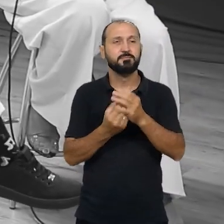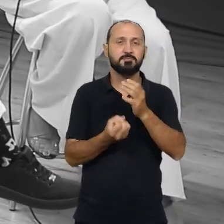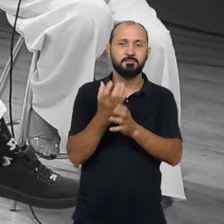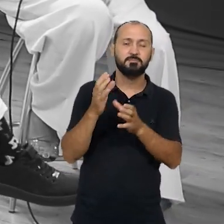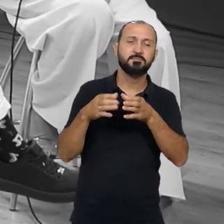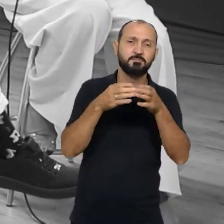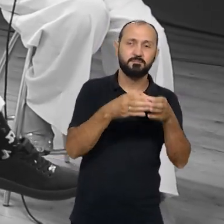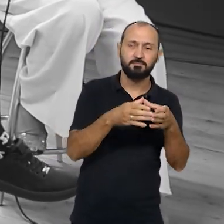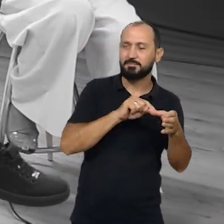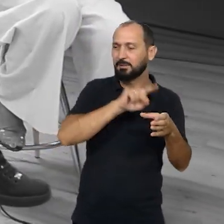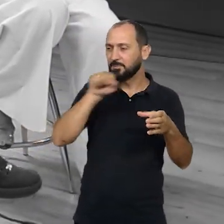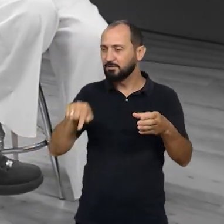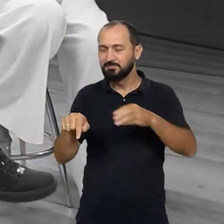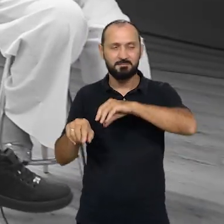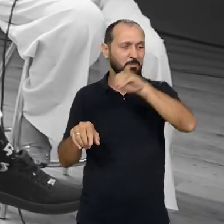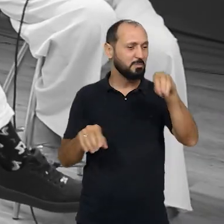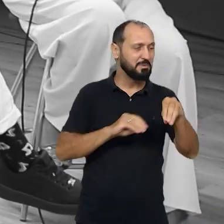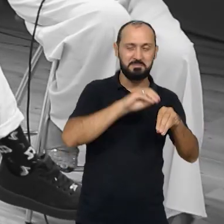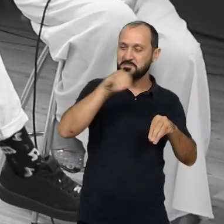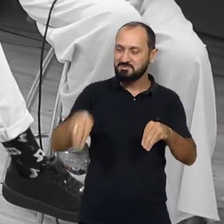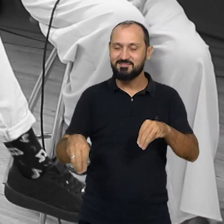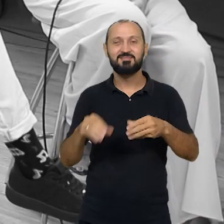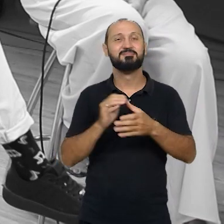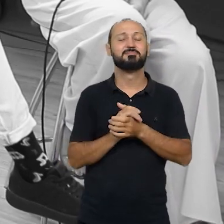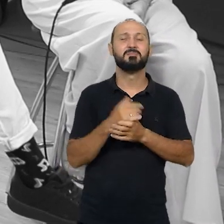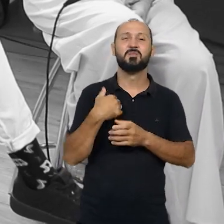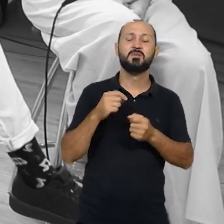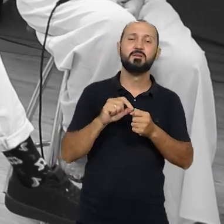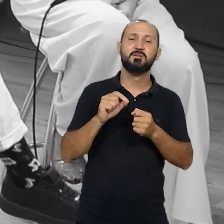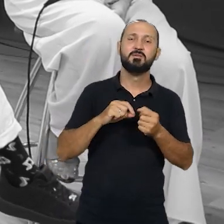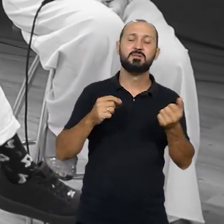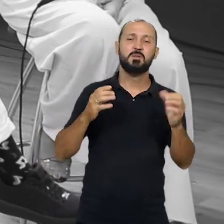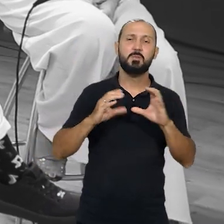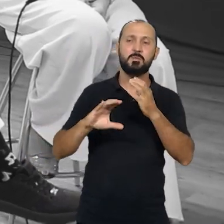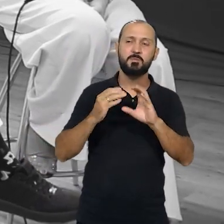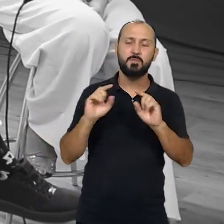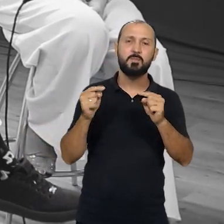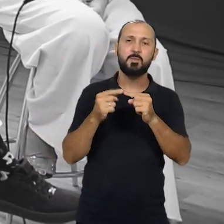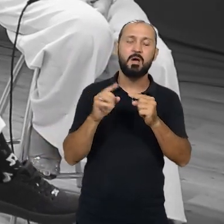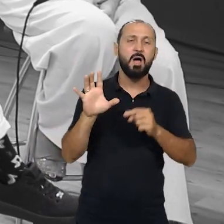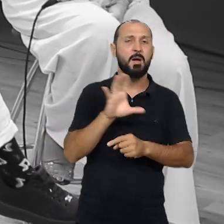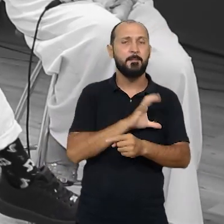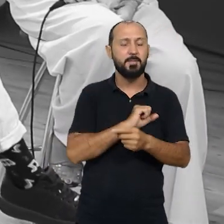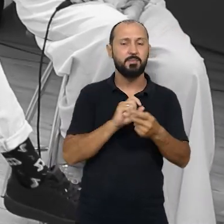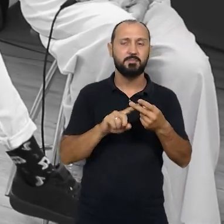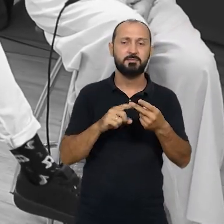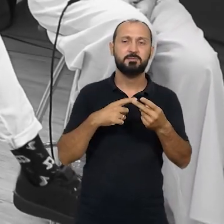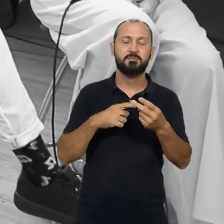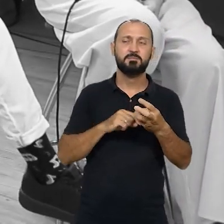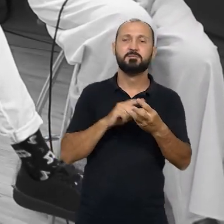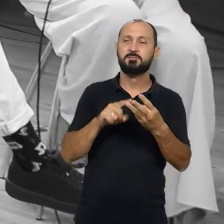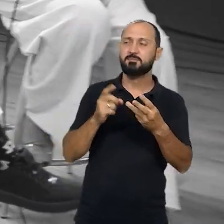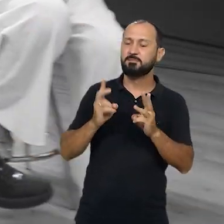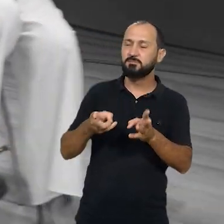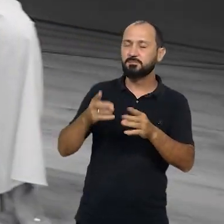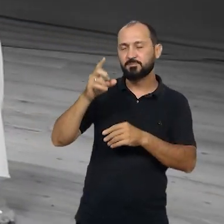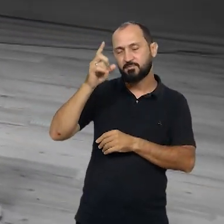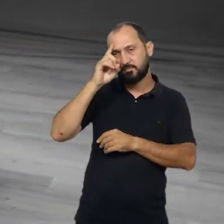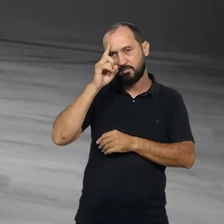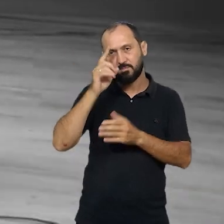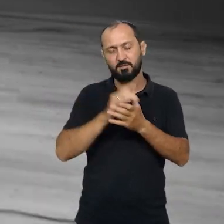sua família? Na verdade, eu comecei cantando pequena, né? Comecei na igreja. E daí comecei a